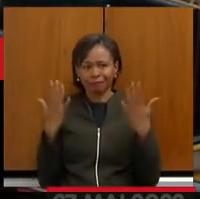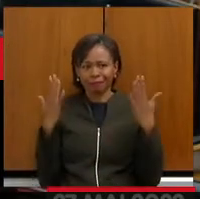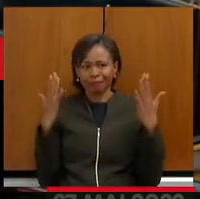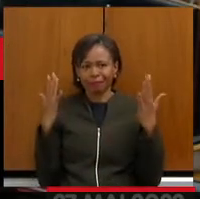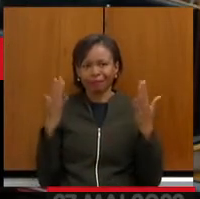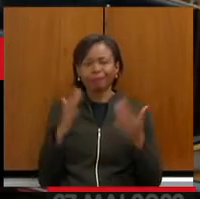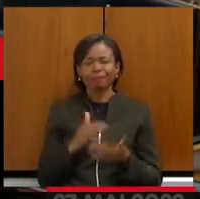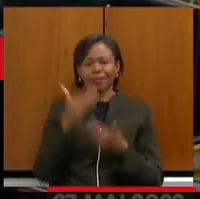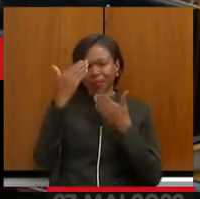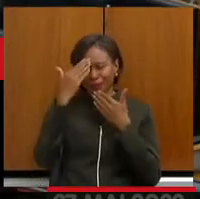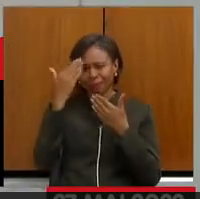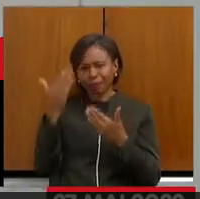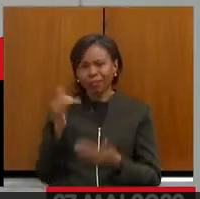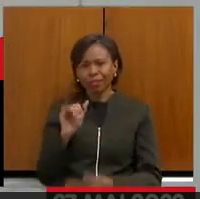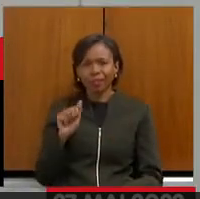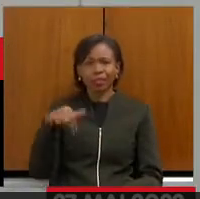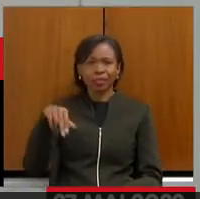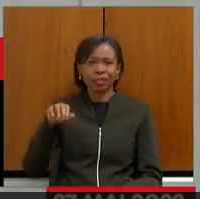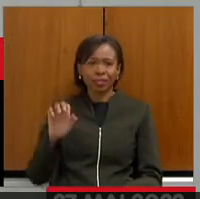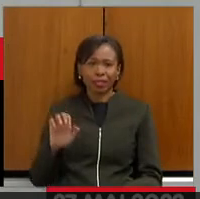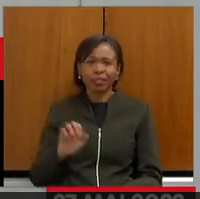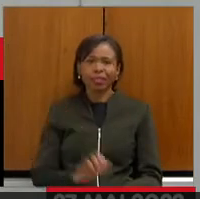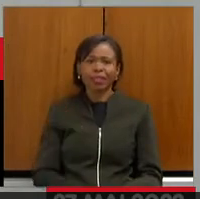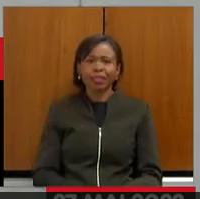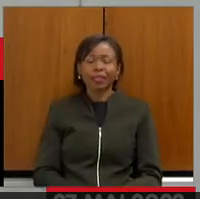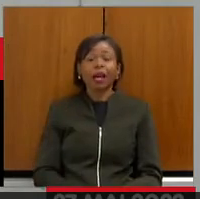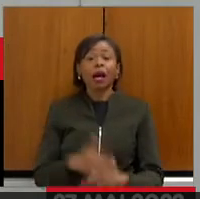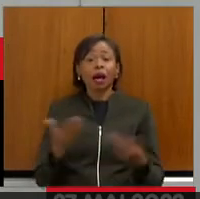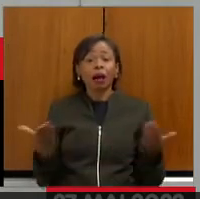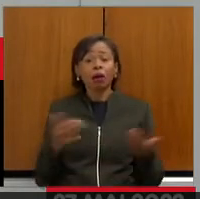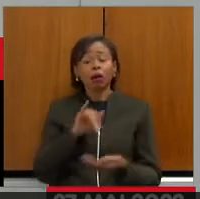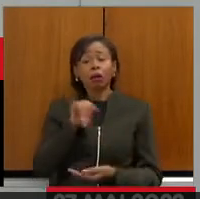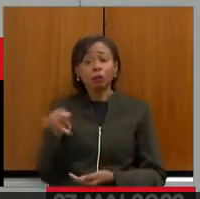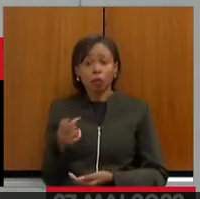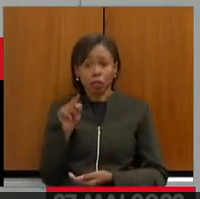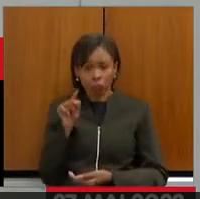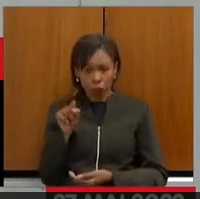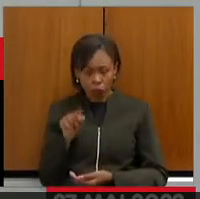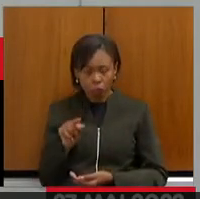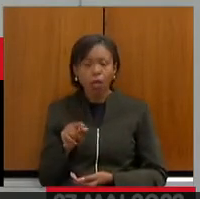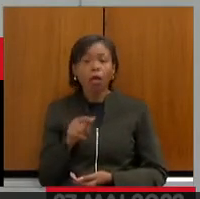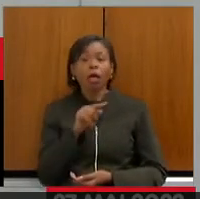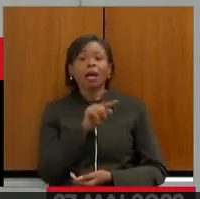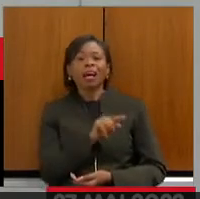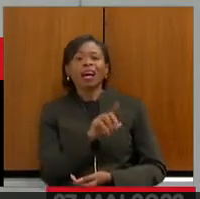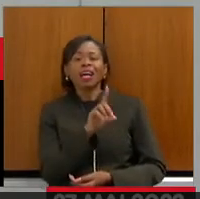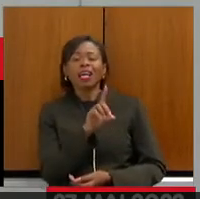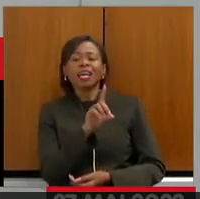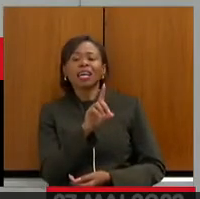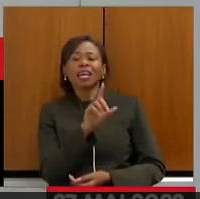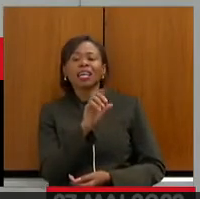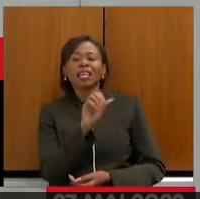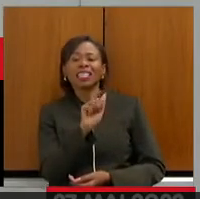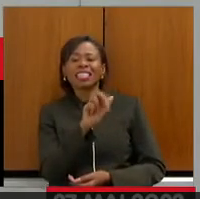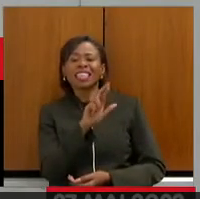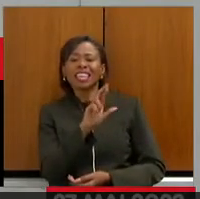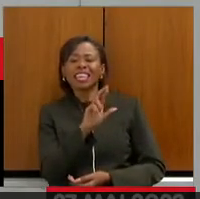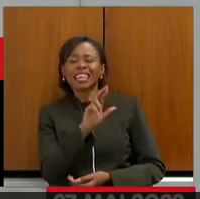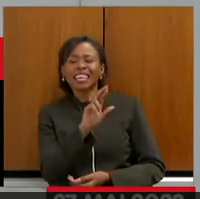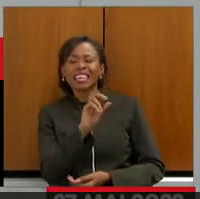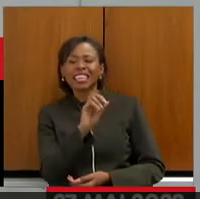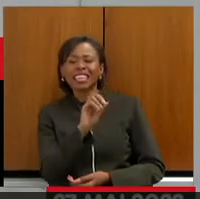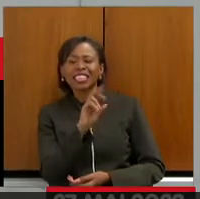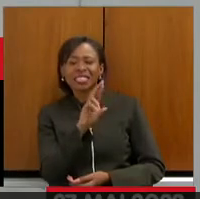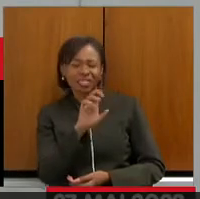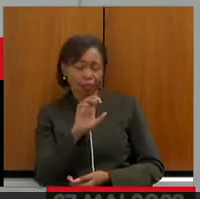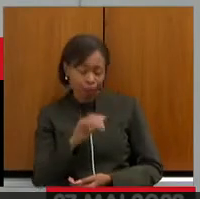é muito obrigada Eliane e aproveitar aqui na sua pessoas ao da querida das Dores professora das Dores